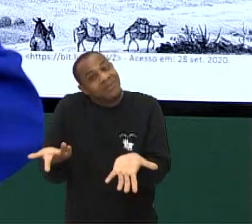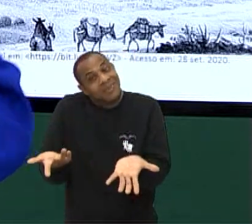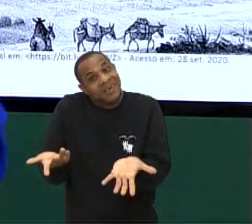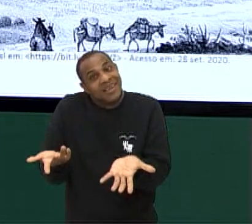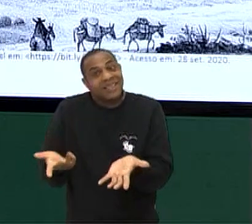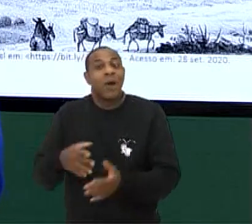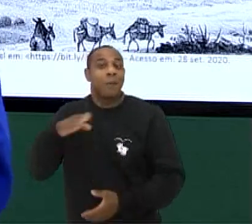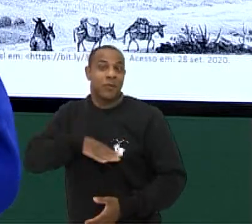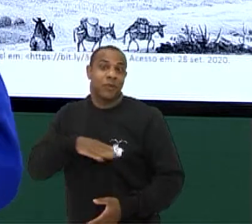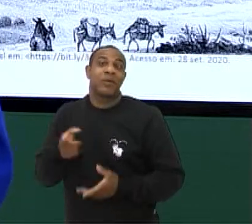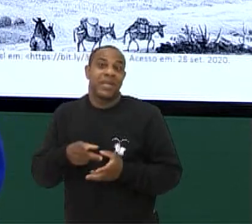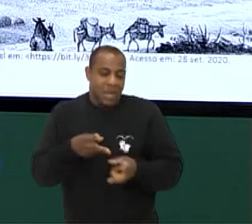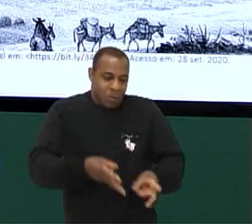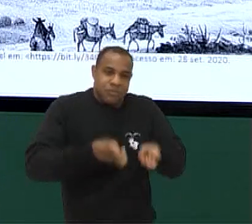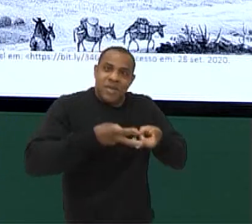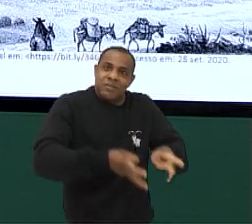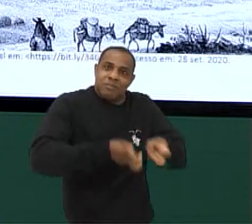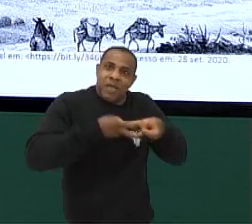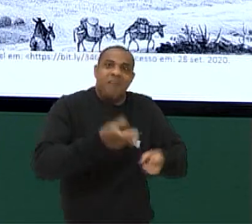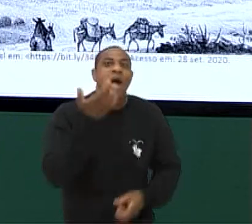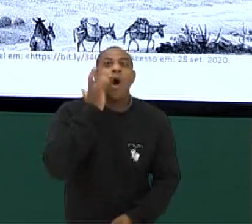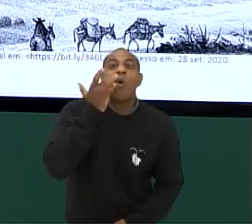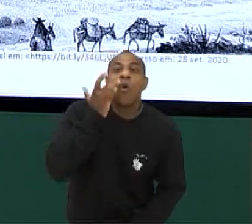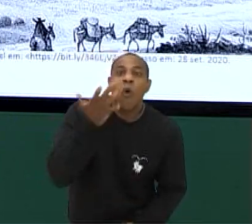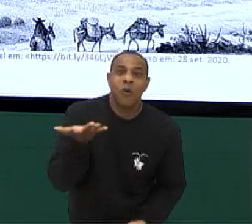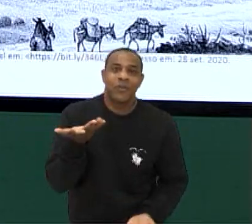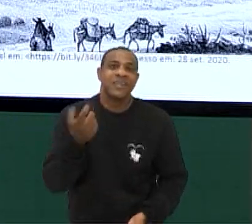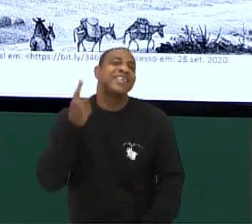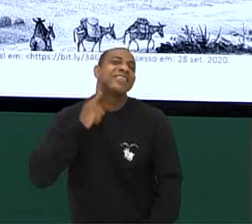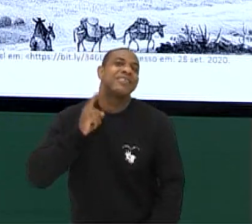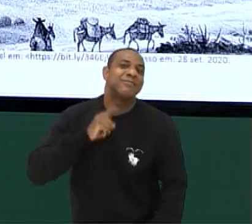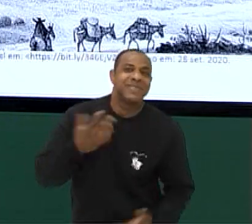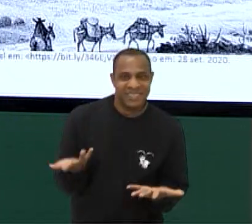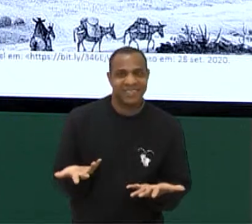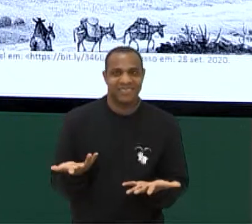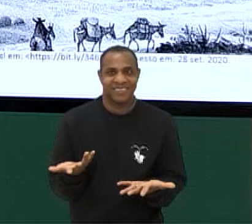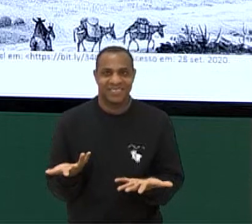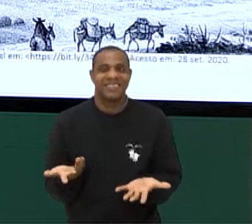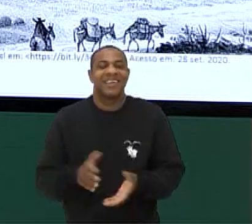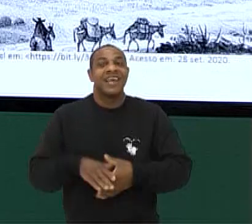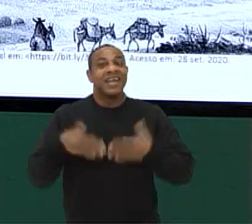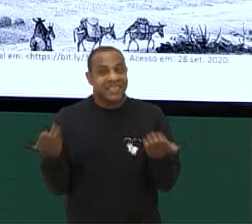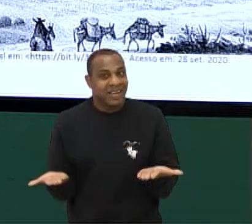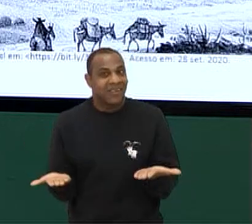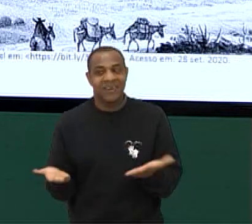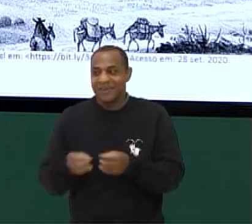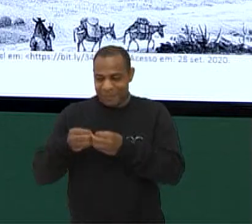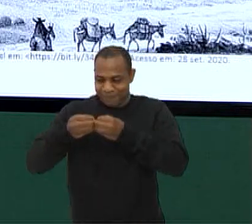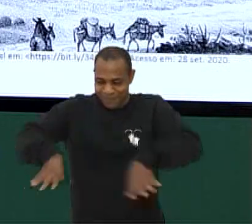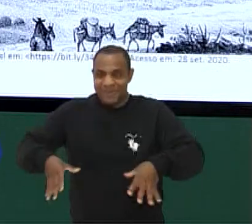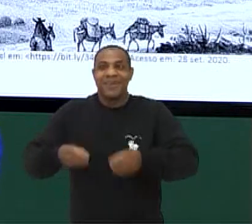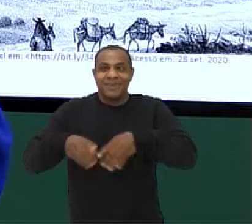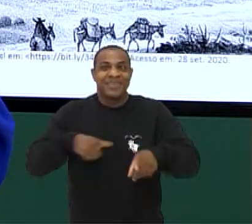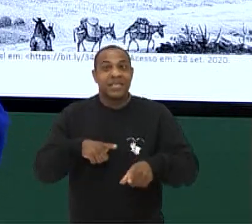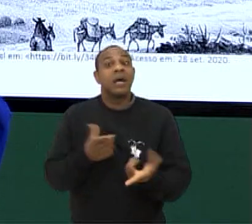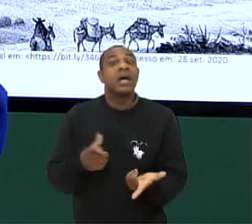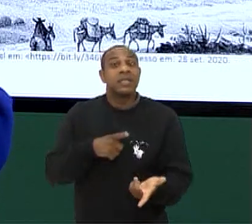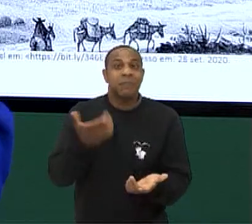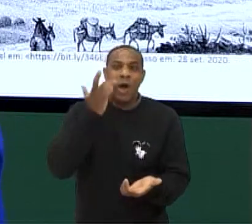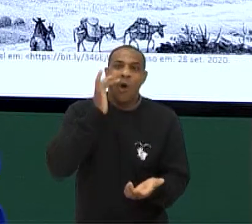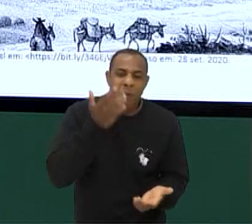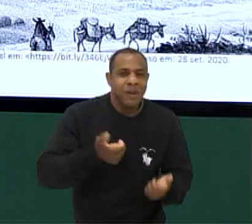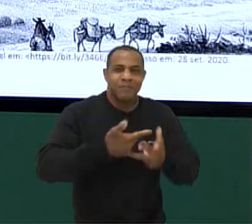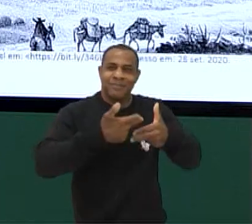Gerais para pagar essa dívida que tinha lá com a Inglaterra. Acabou dando grande prejuízo. Tá? Estima-se que até uma parte do ouro das joias